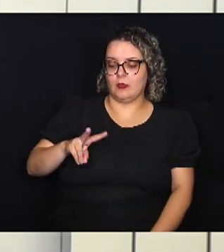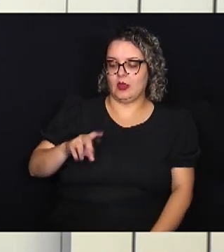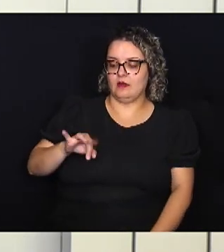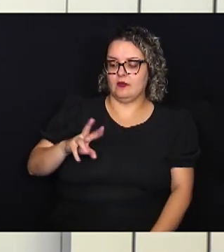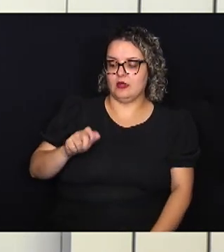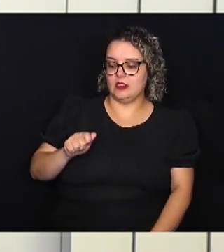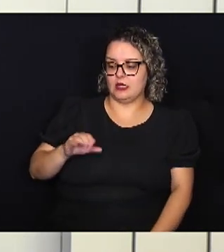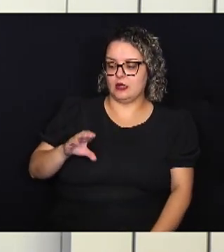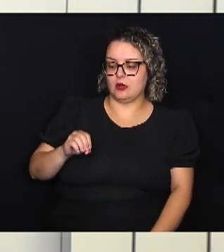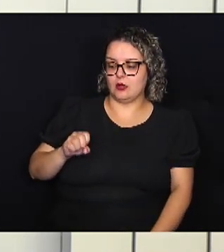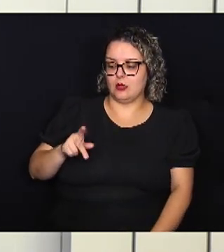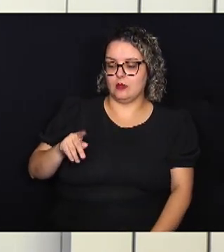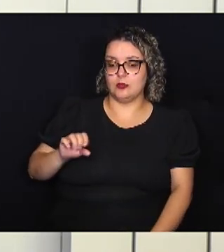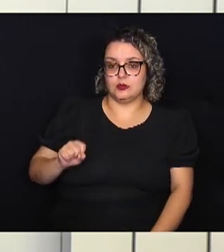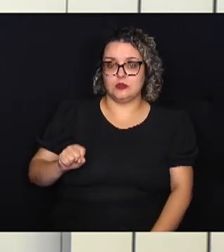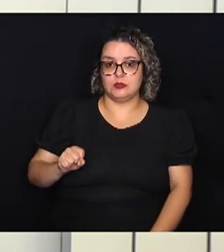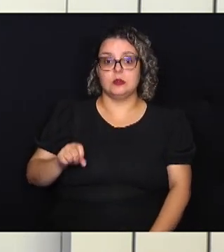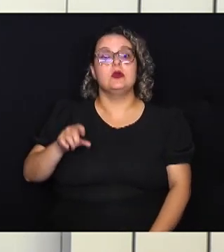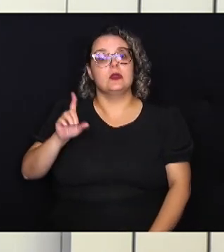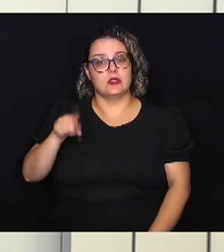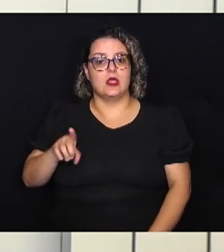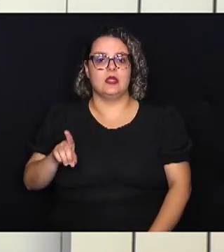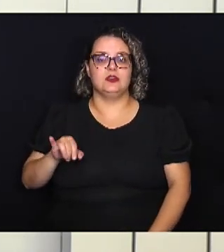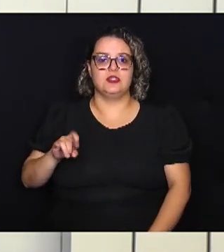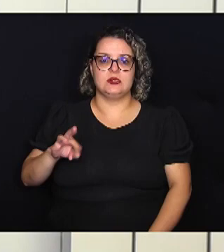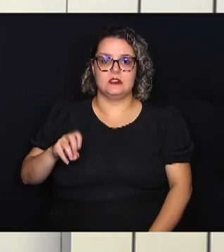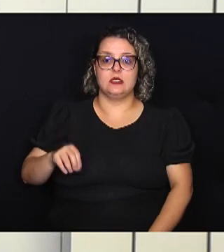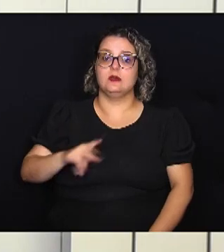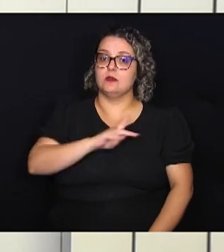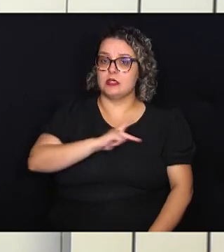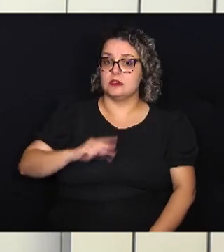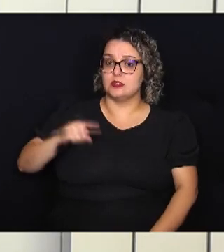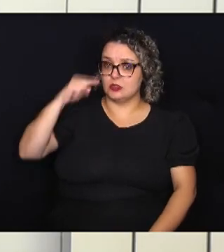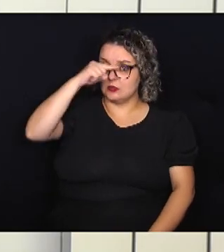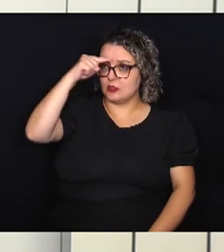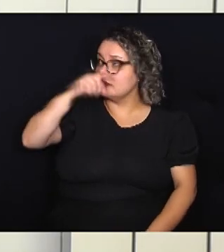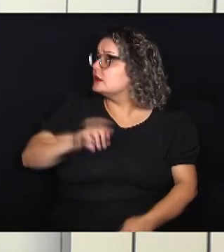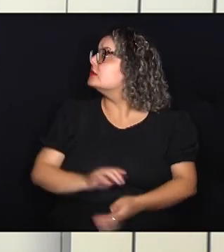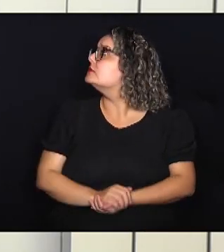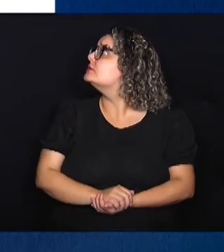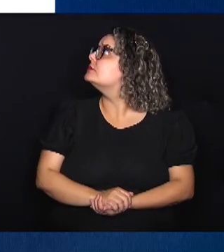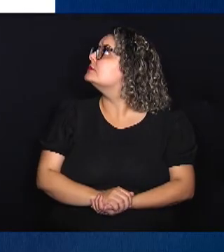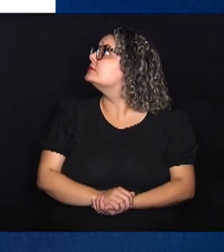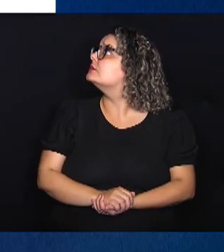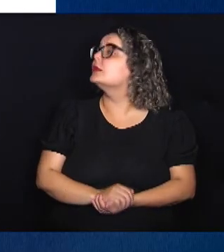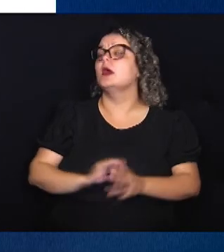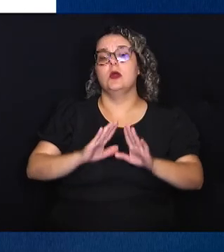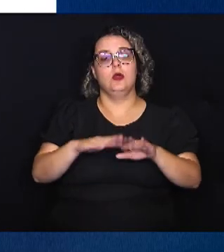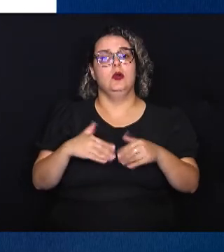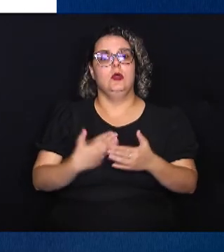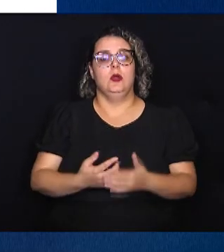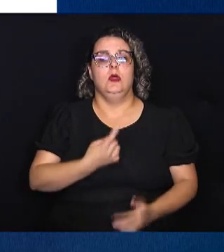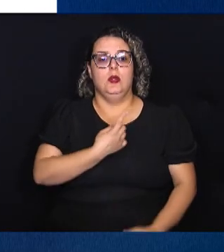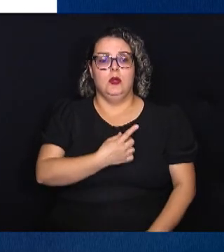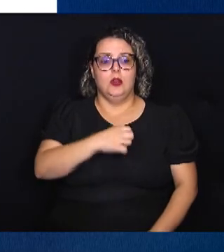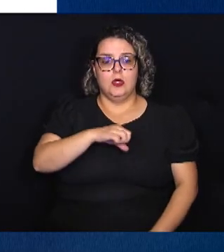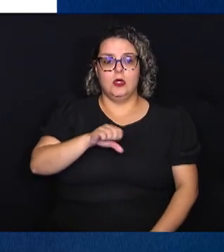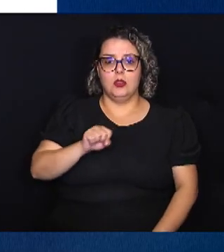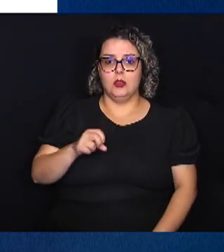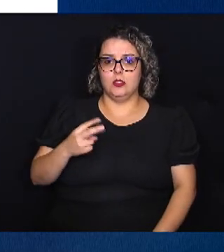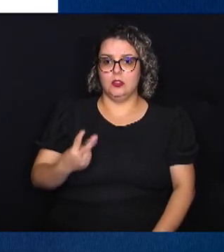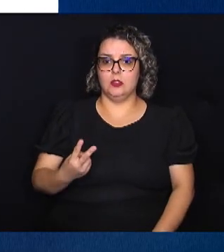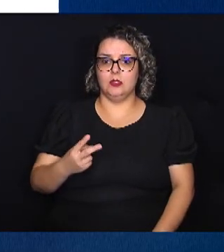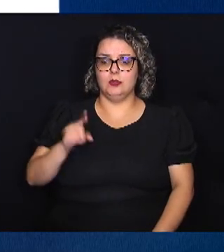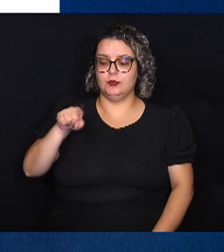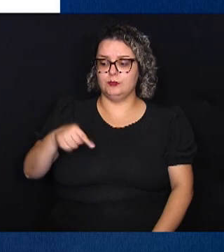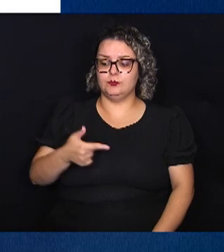que vai ser presidida pelo vereador Felipe Marquesi. O requerimento de número 1982